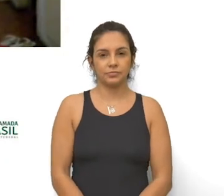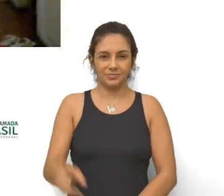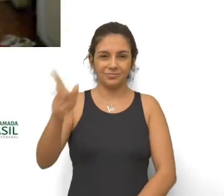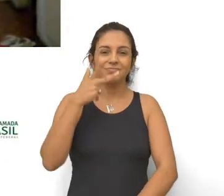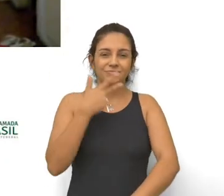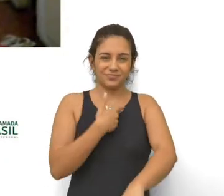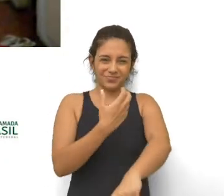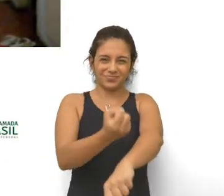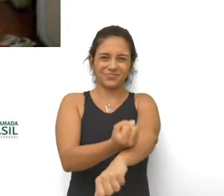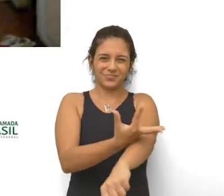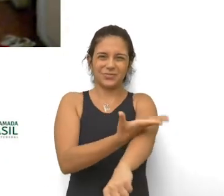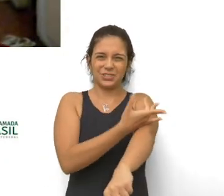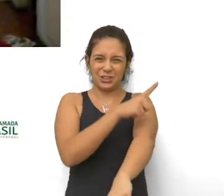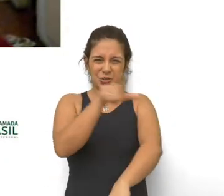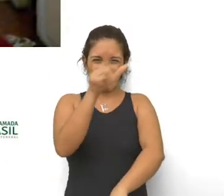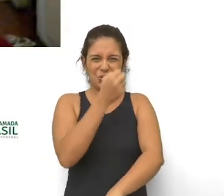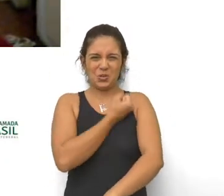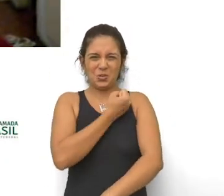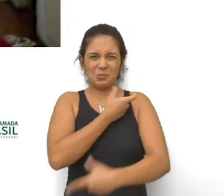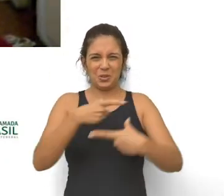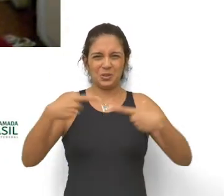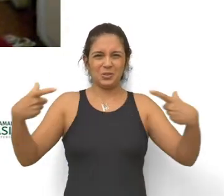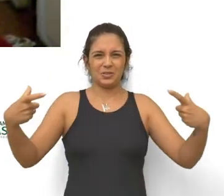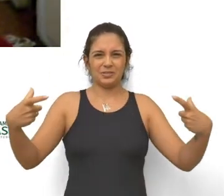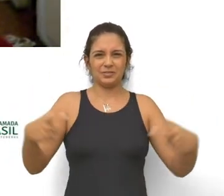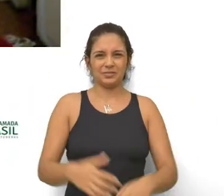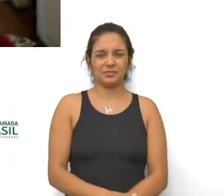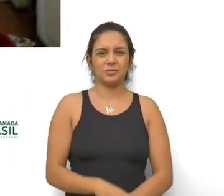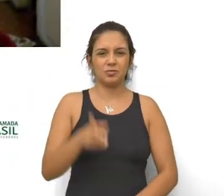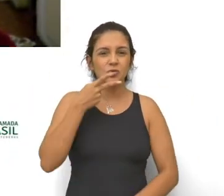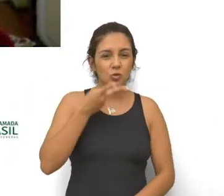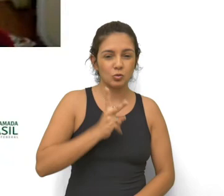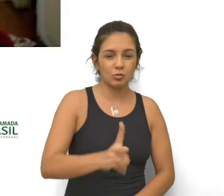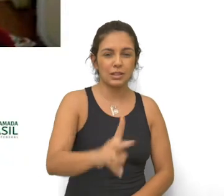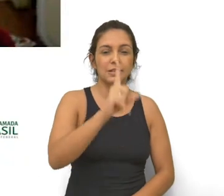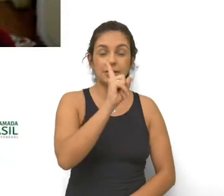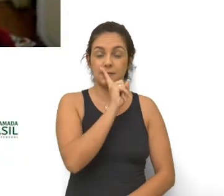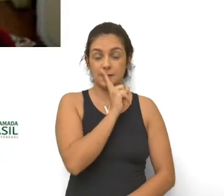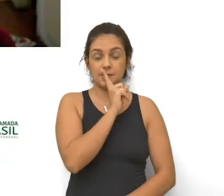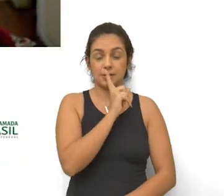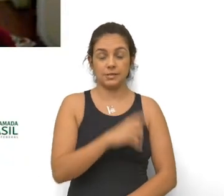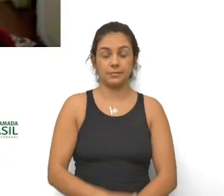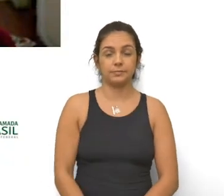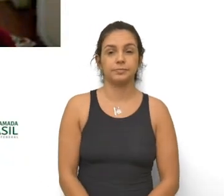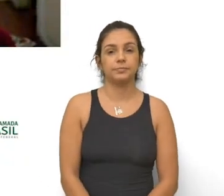emocionada, esse minuto de silêncio vai ser embargado para mim. É uma eternidade de silêncio.